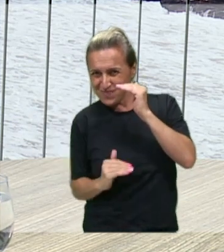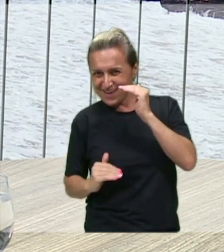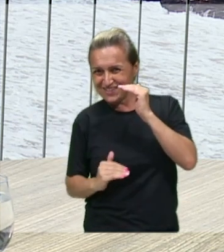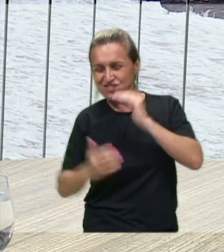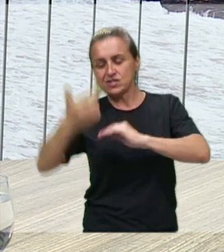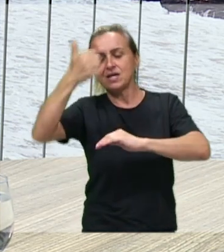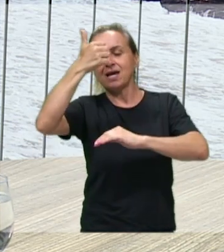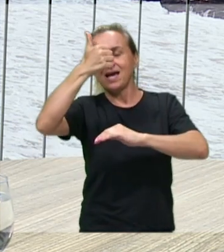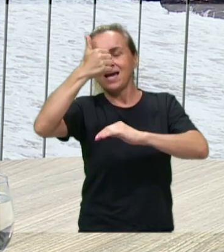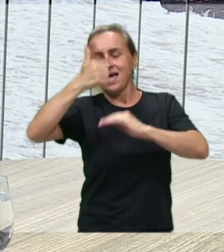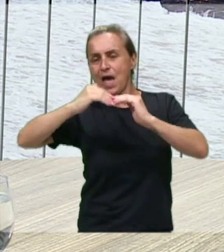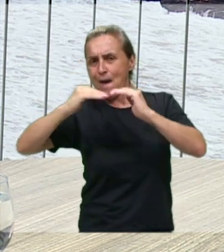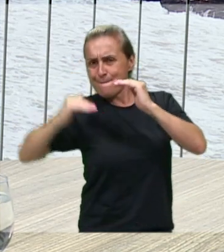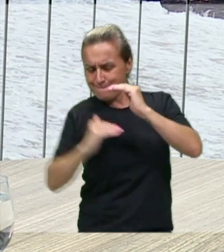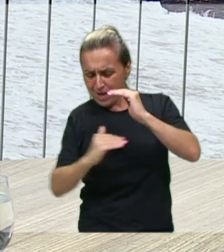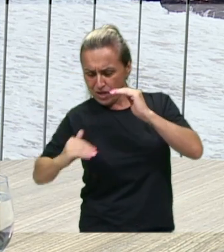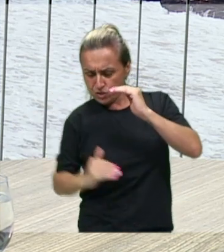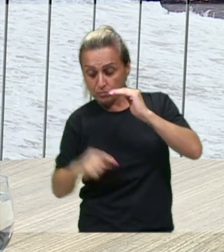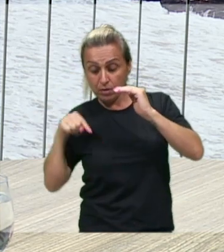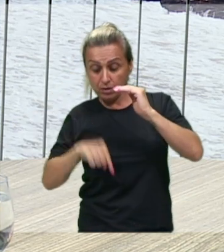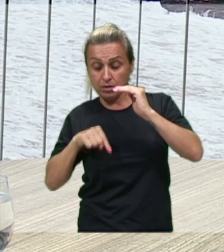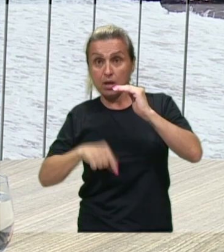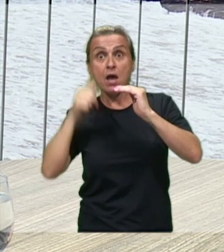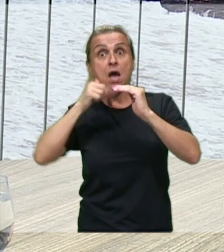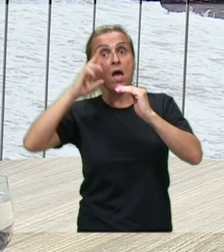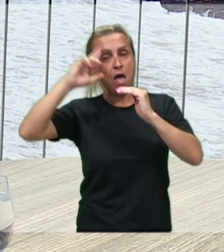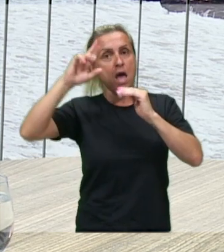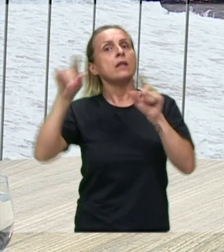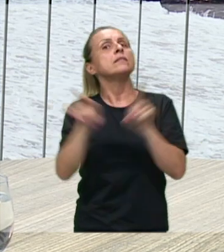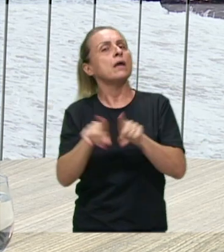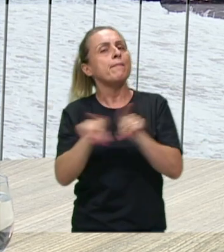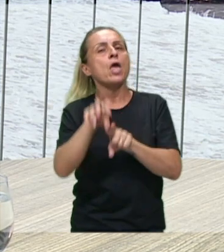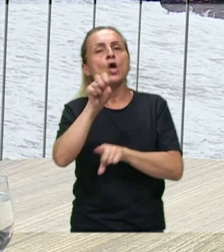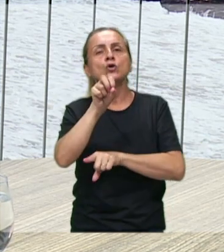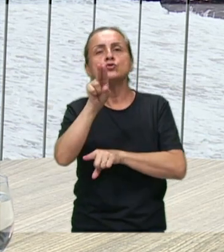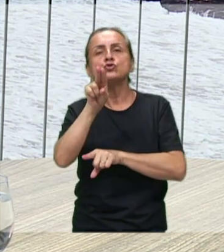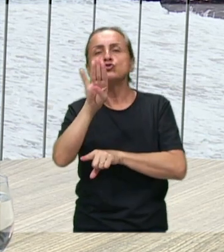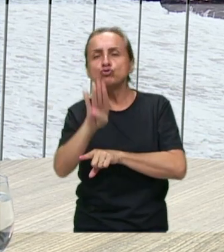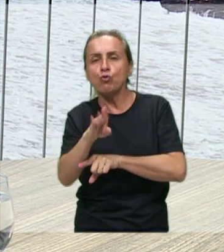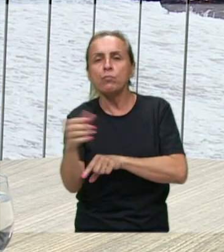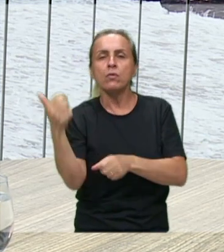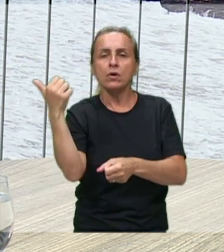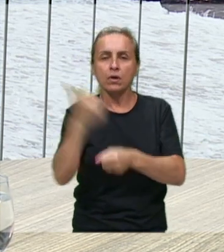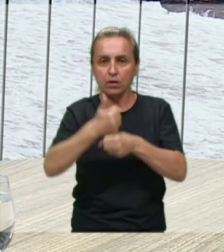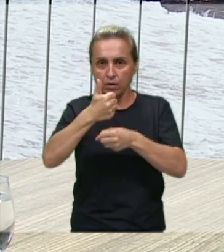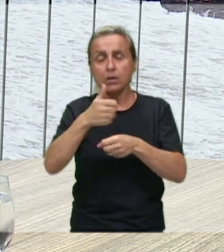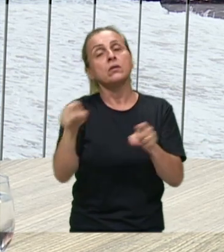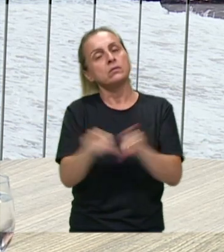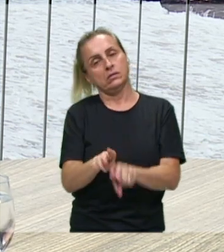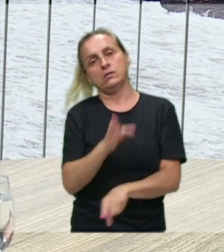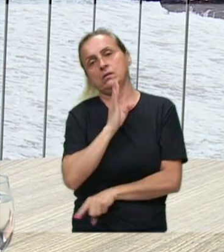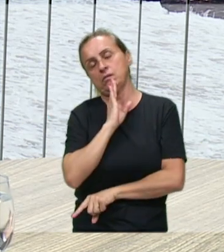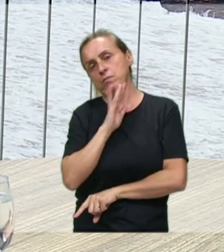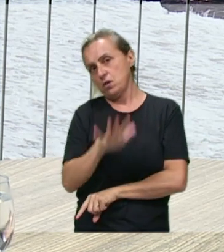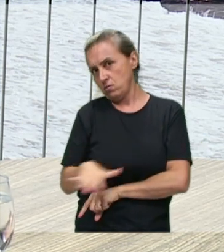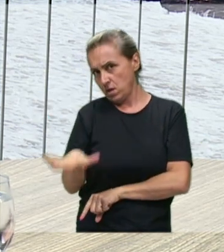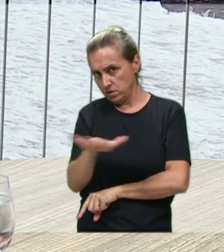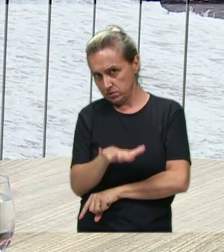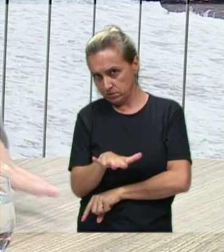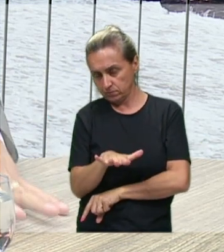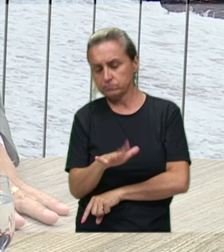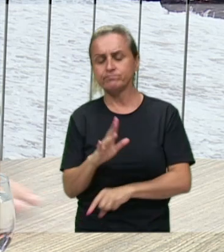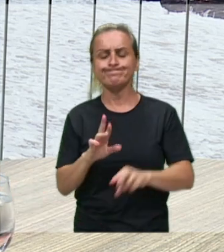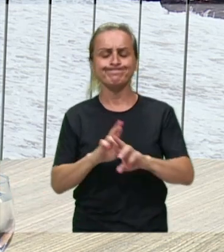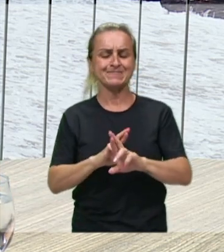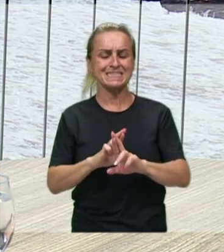assim, tem uma senhora também que conhece como subdiretora o nosso encaminhamento. A única diferença hoje, se eu sou